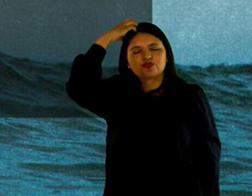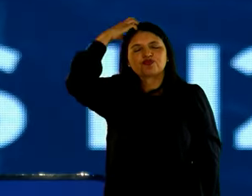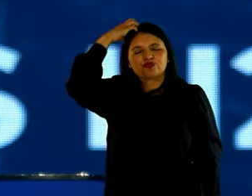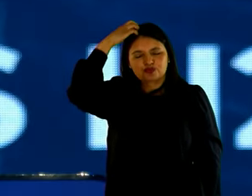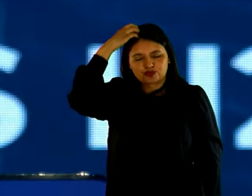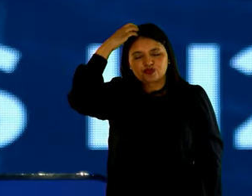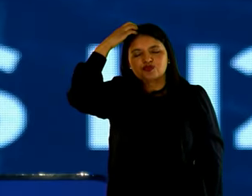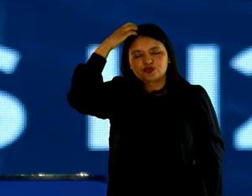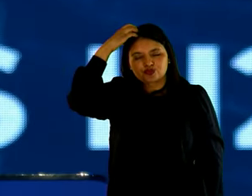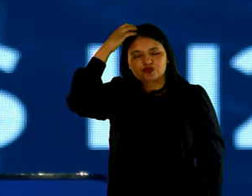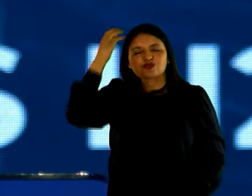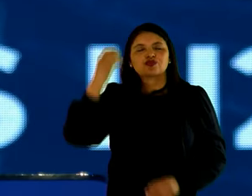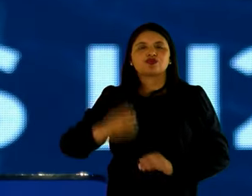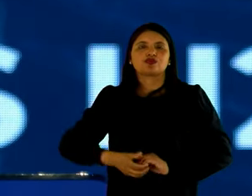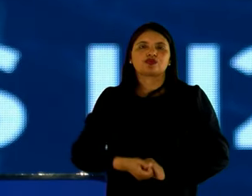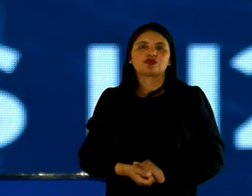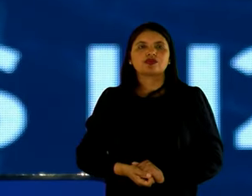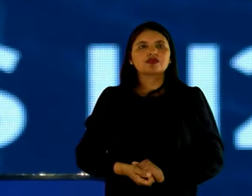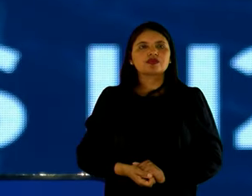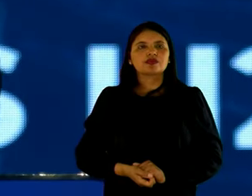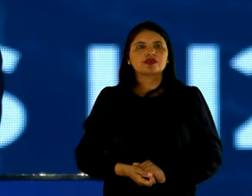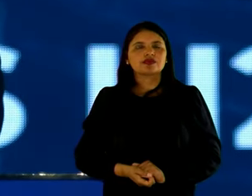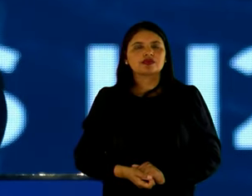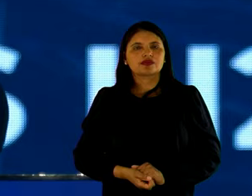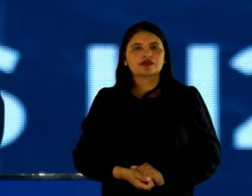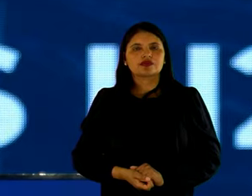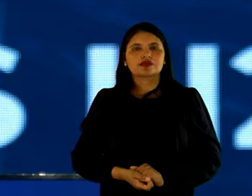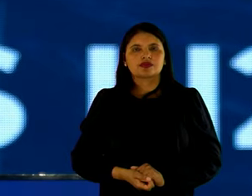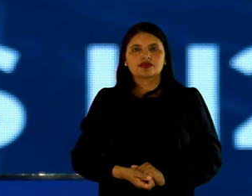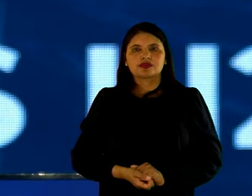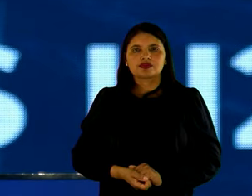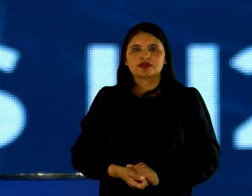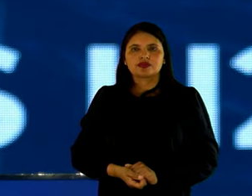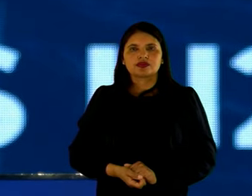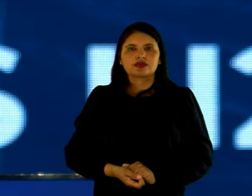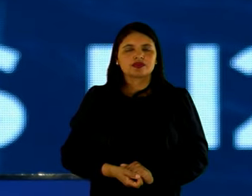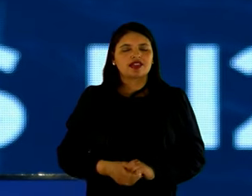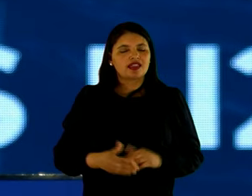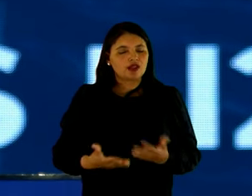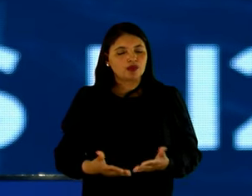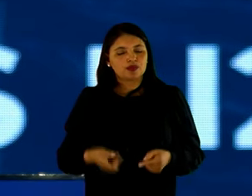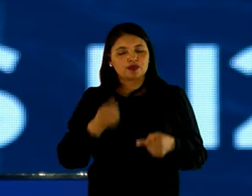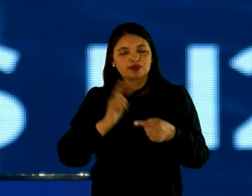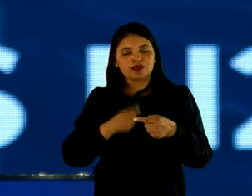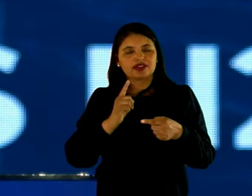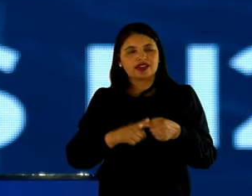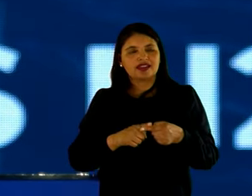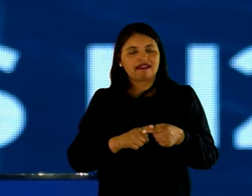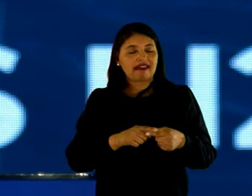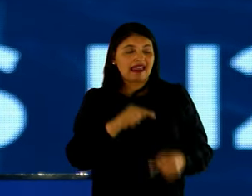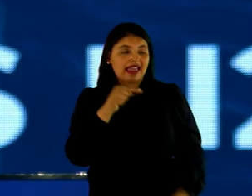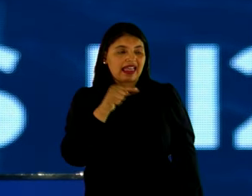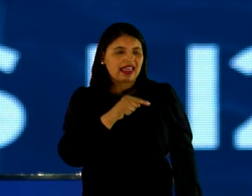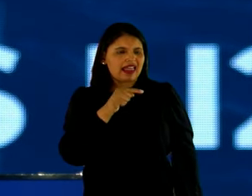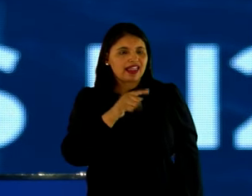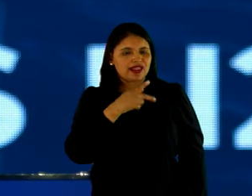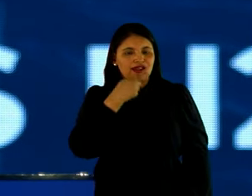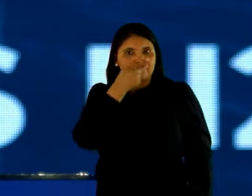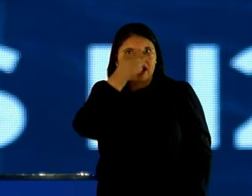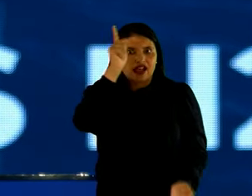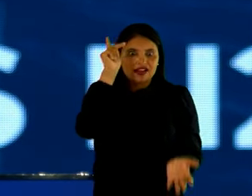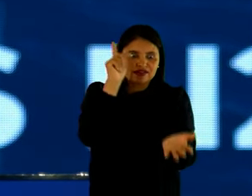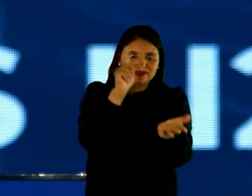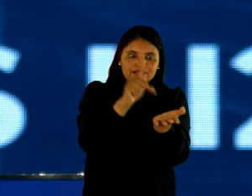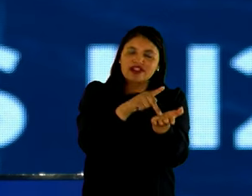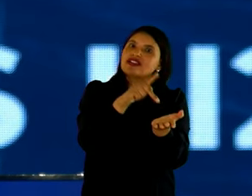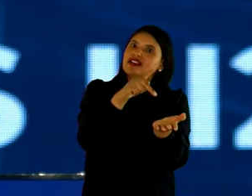Aí eu já vejo que ele já começou a ter uma posição na vida dele como cristão, como homem de Deus. Porque eu sei que por